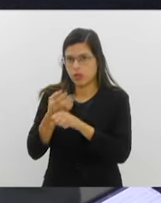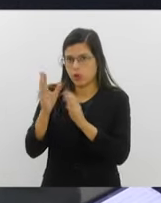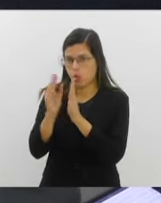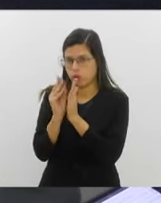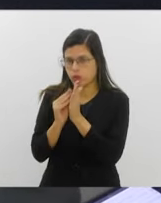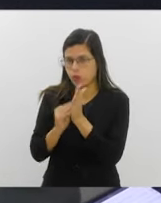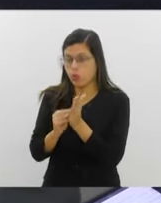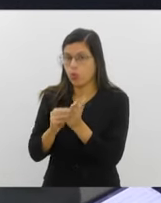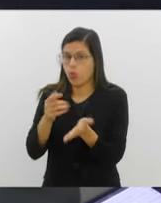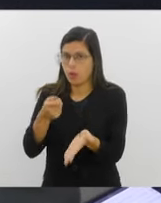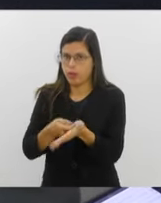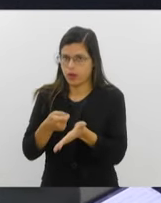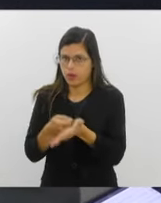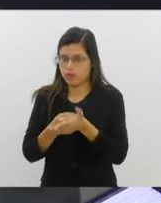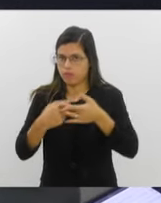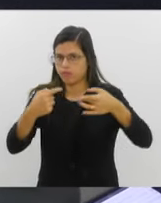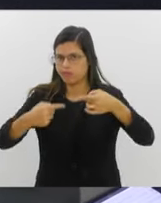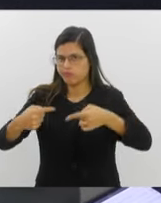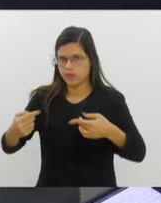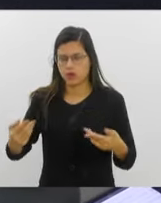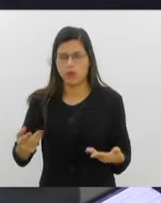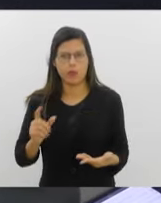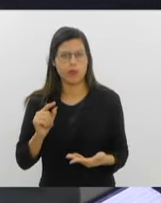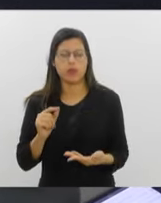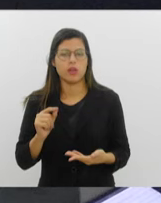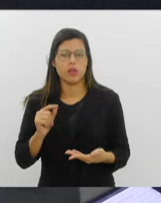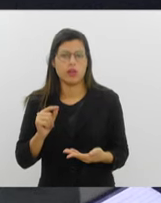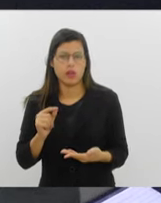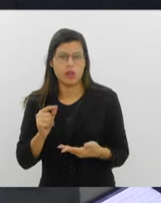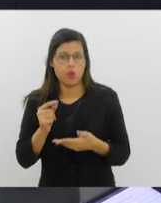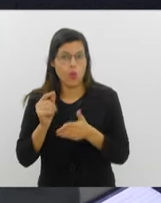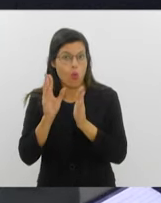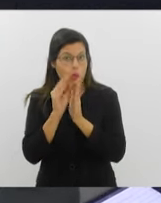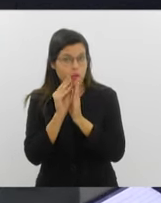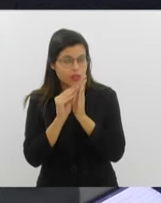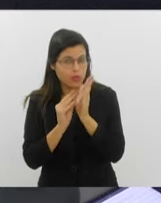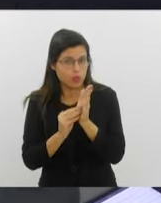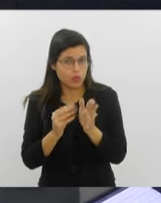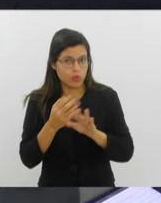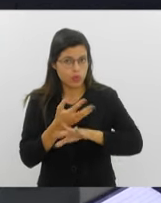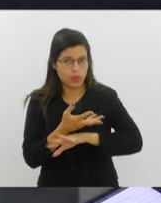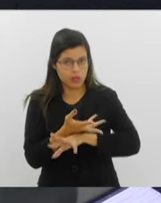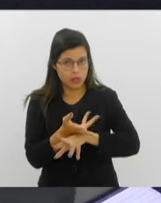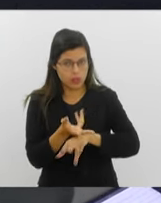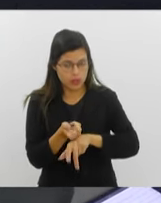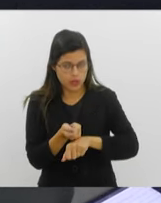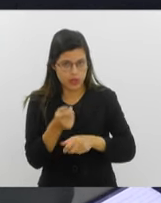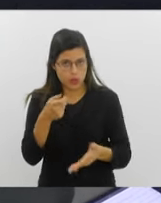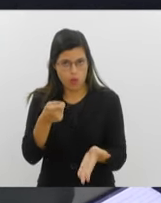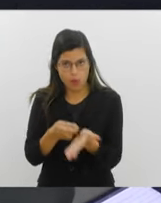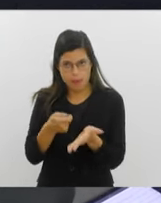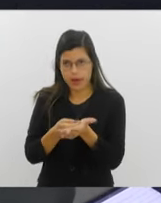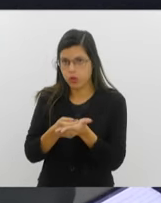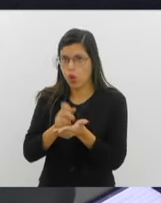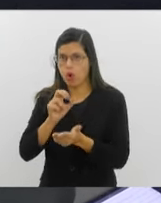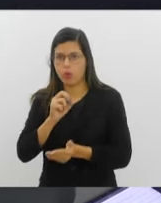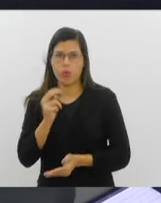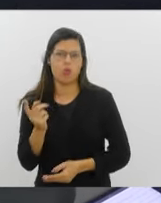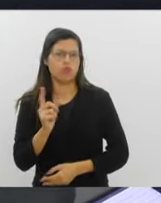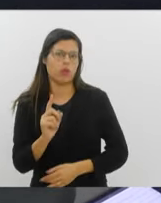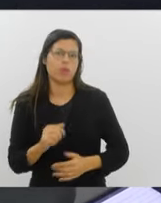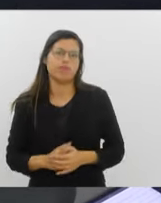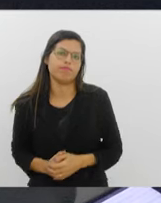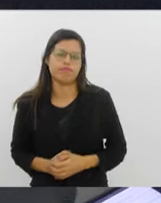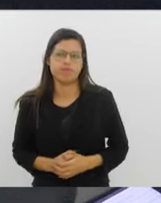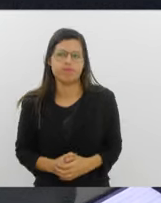é sobre ser o conteúdo transversal obrigatório ou não. É obrigatório. É essa a